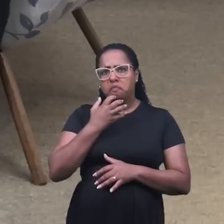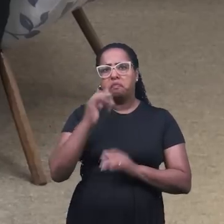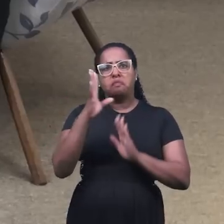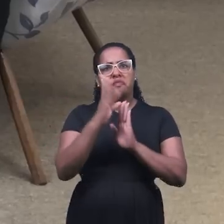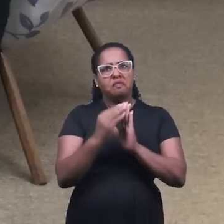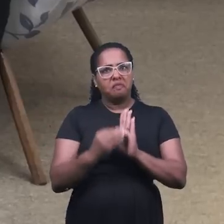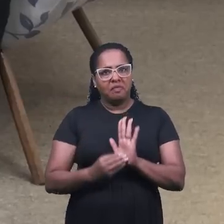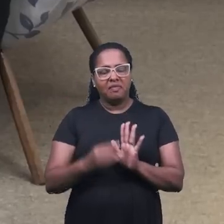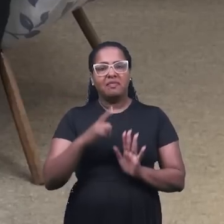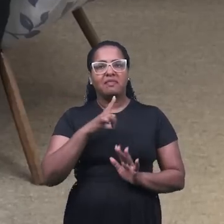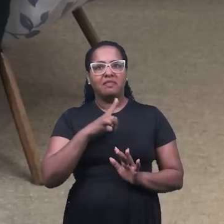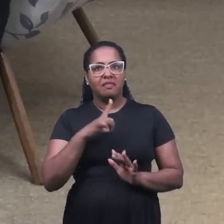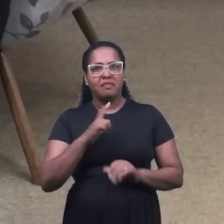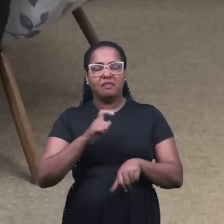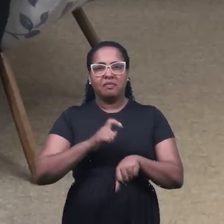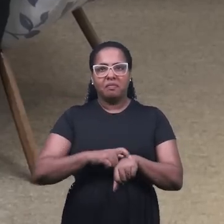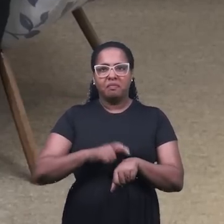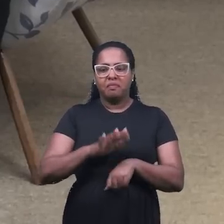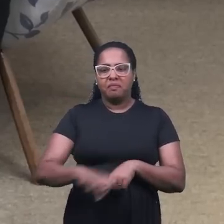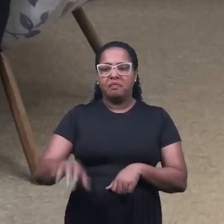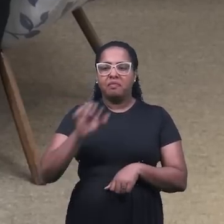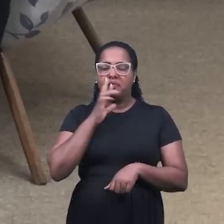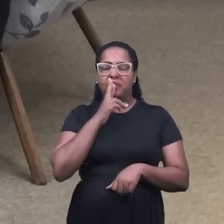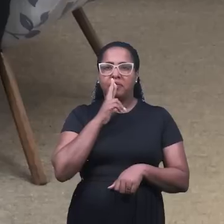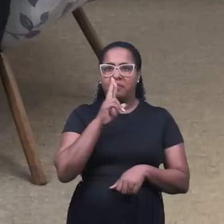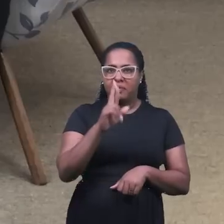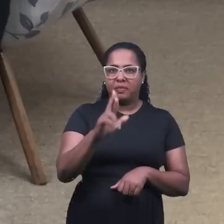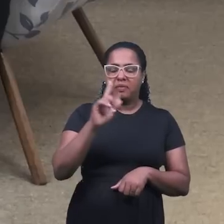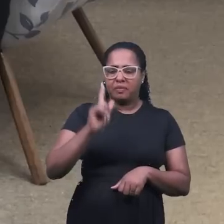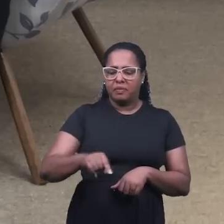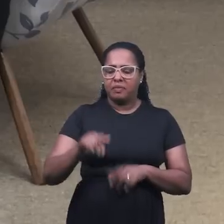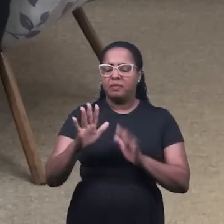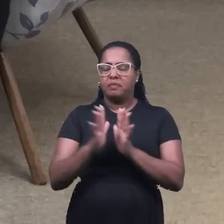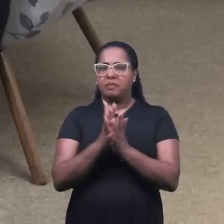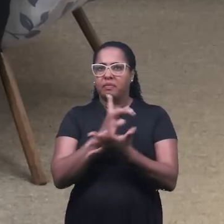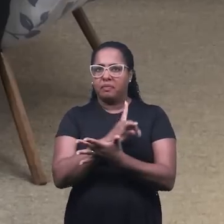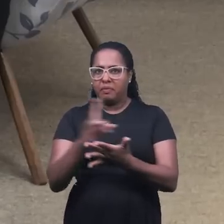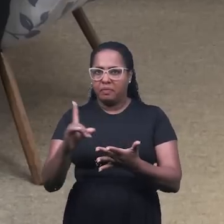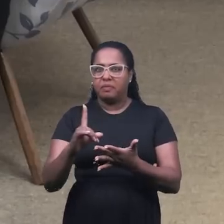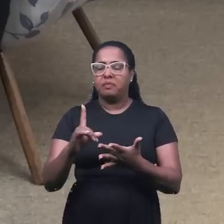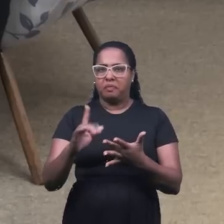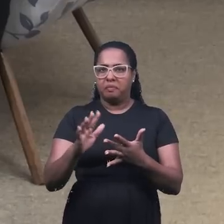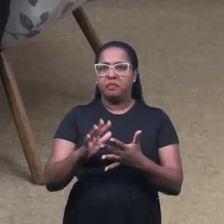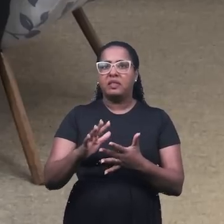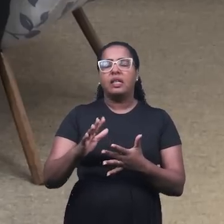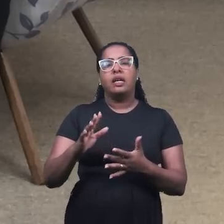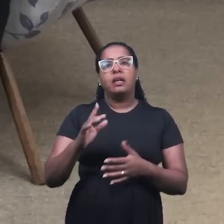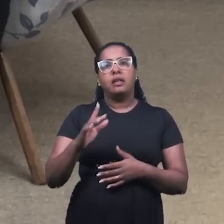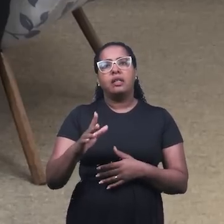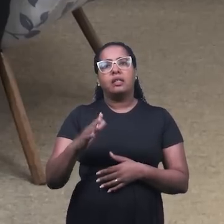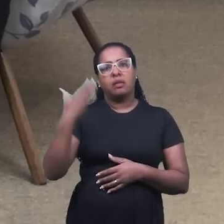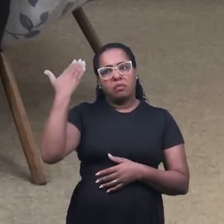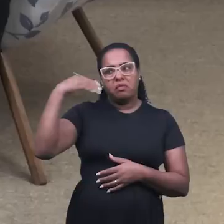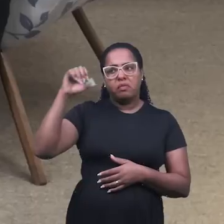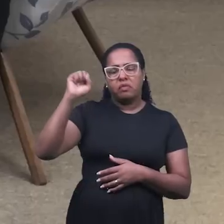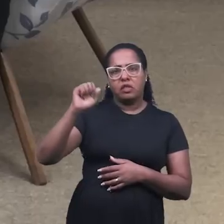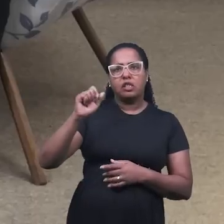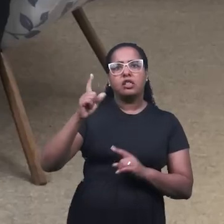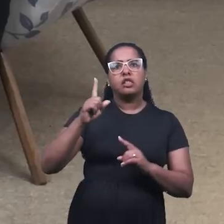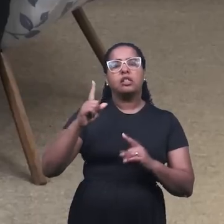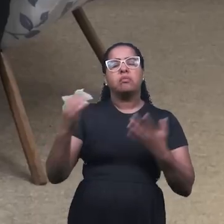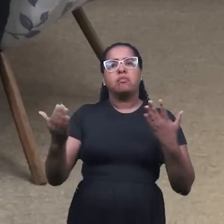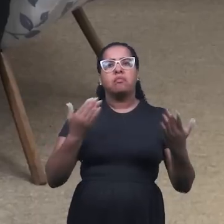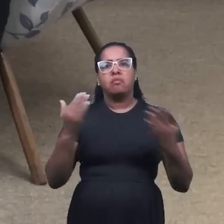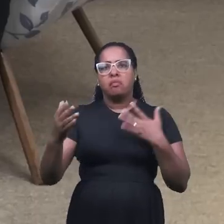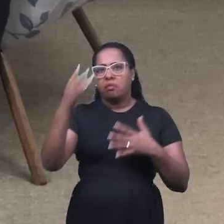com conteúdo, né? Quando a criança responde que é a palavra de Deus, a palavra do Espírito, a gente observa que Salomão, tipo do